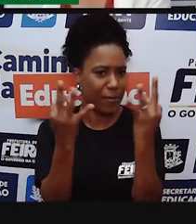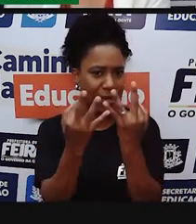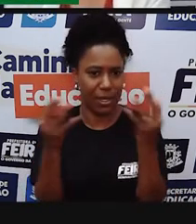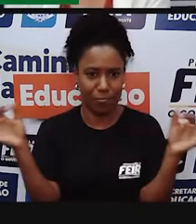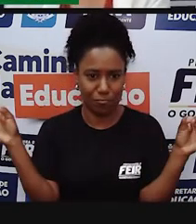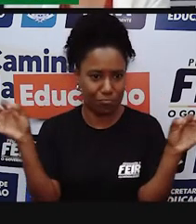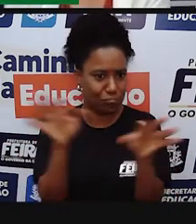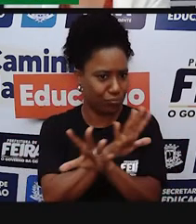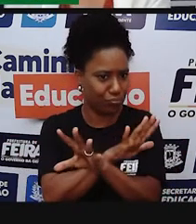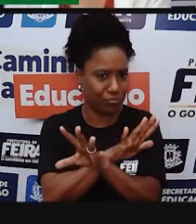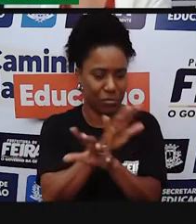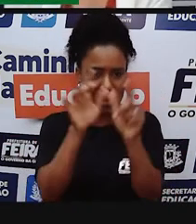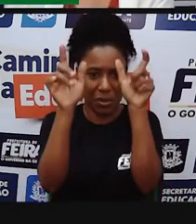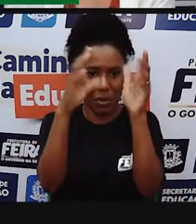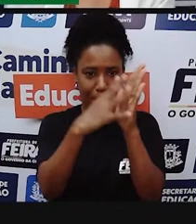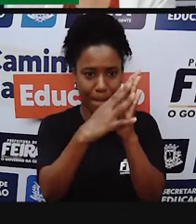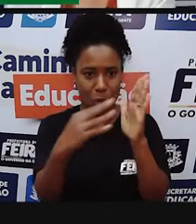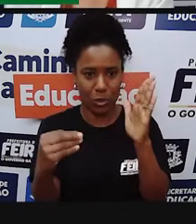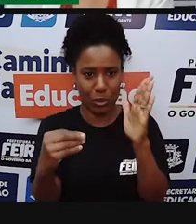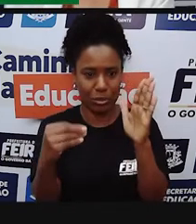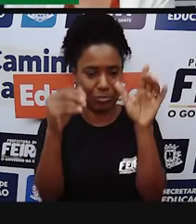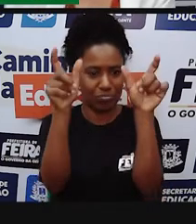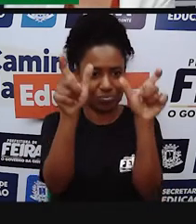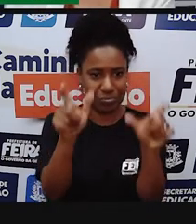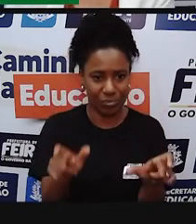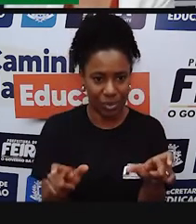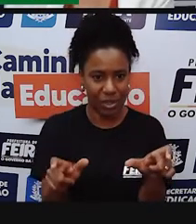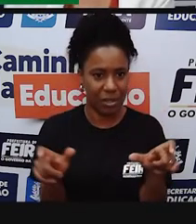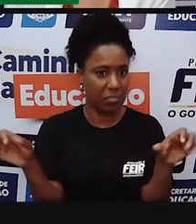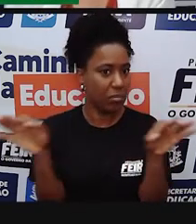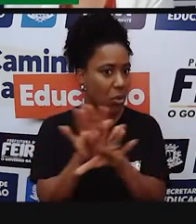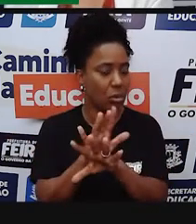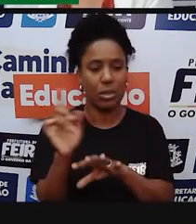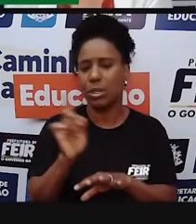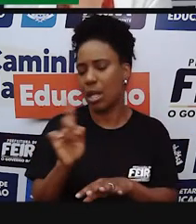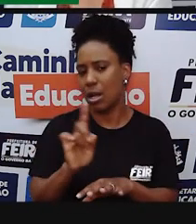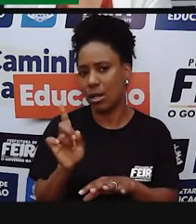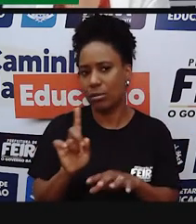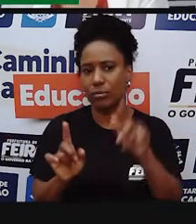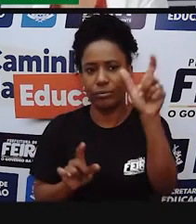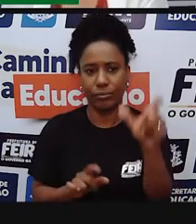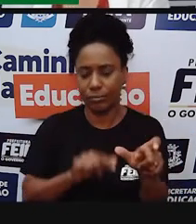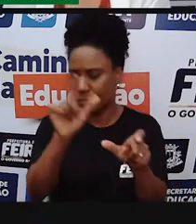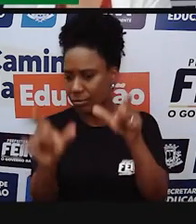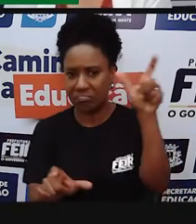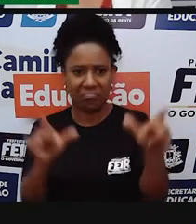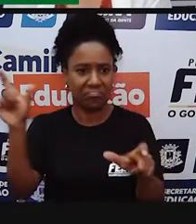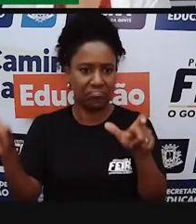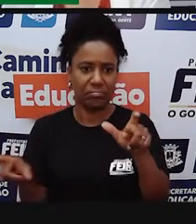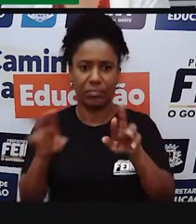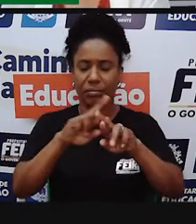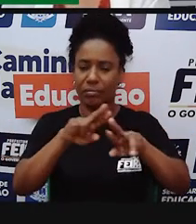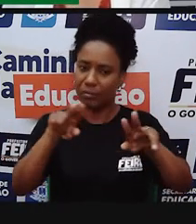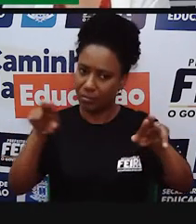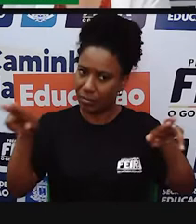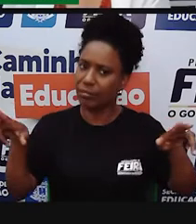familiares OK são apenas algumas opções e por exemplo